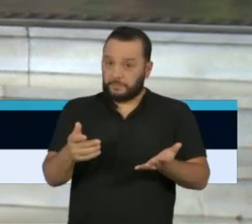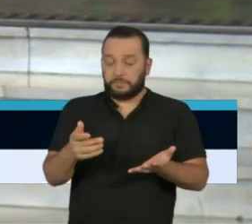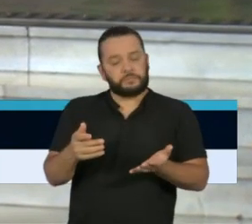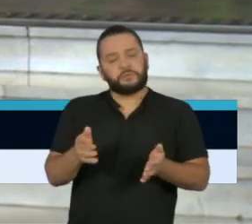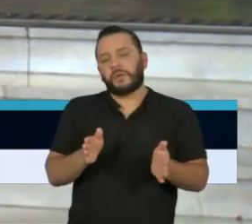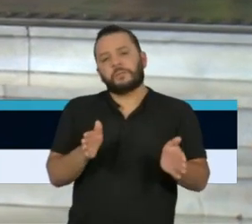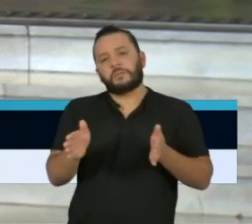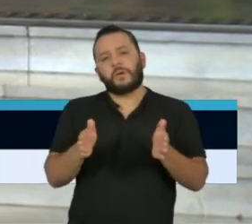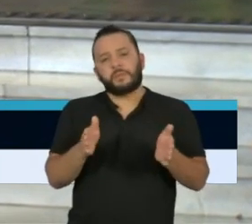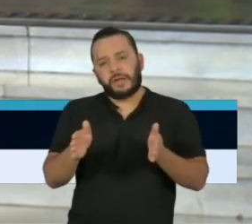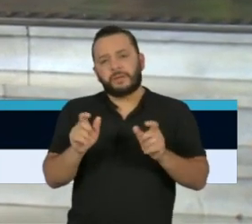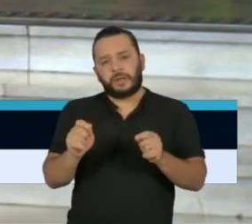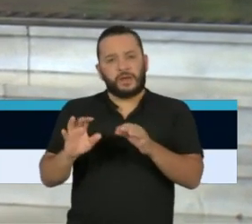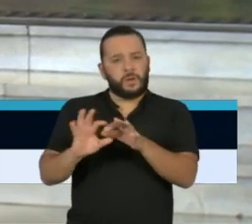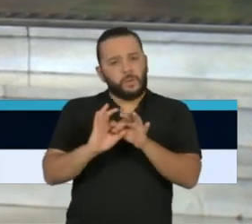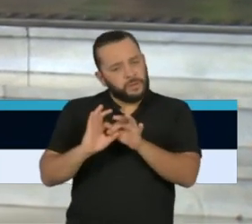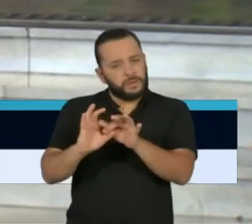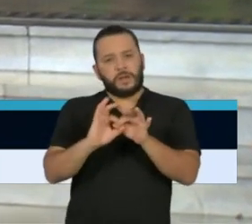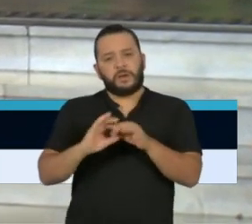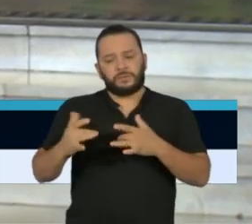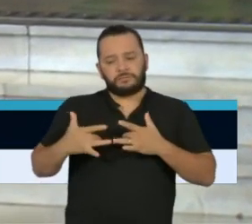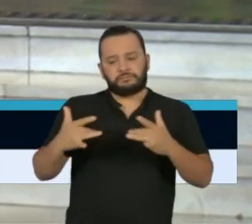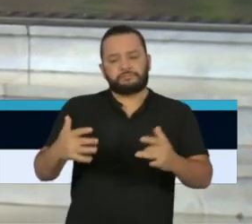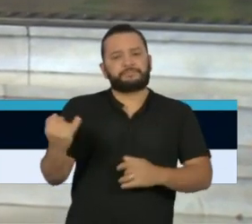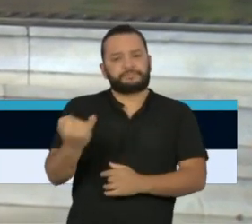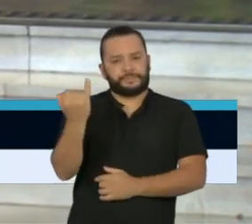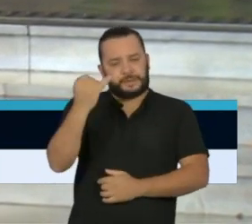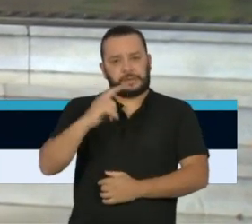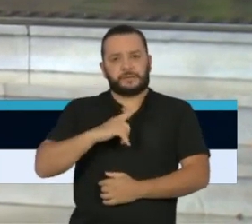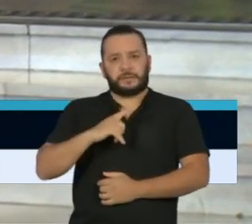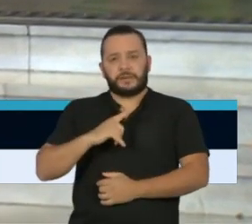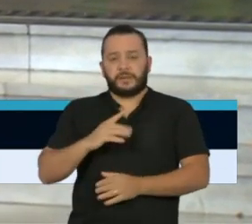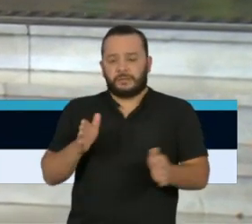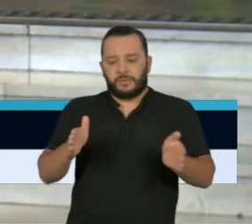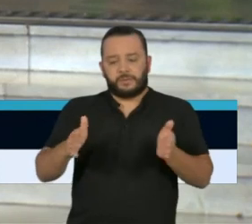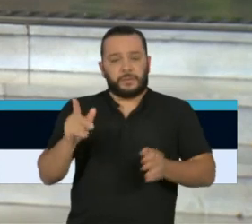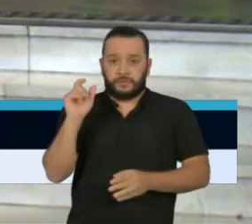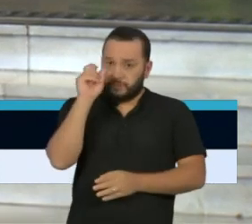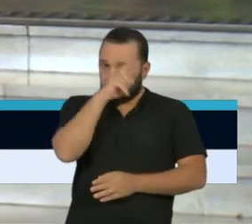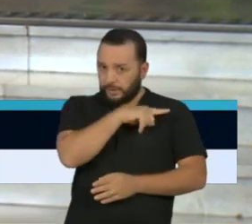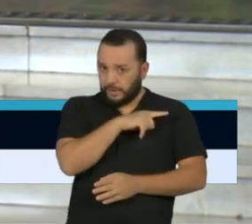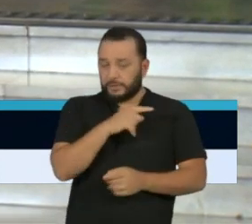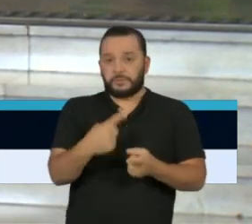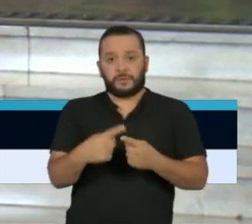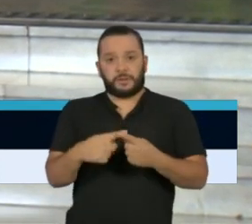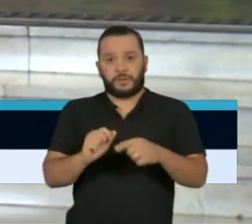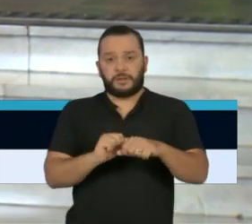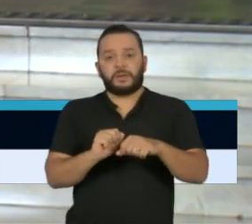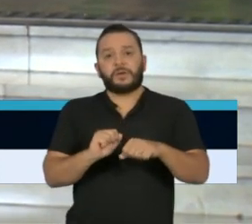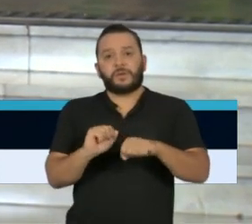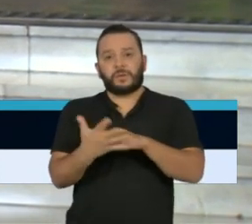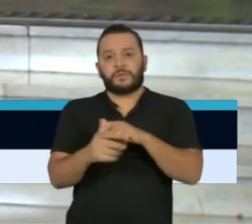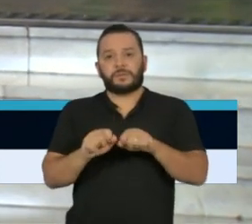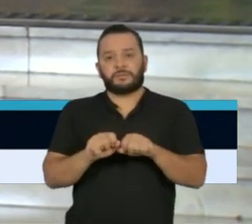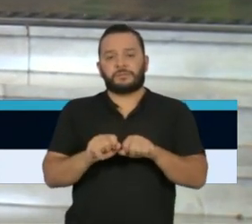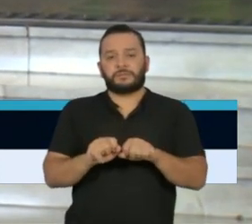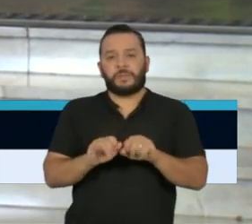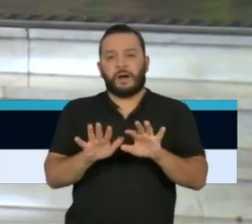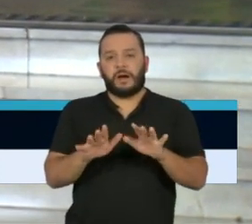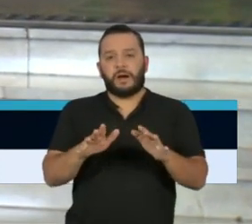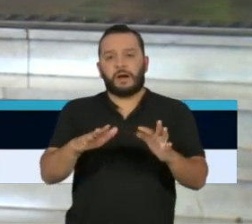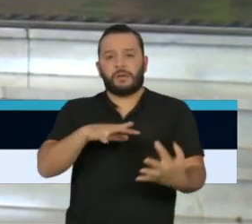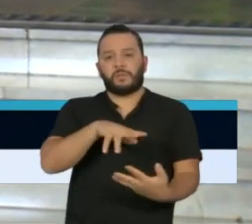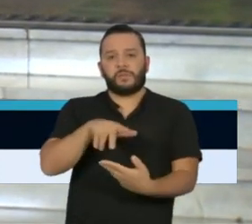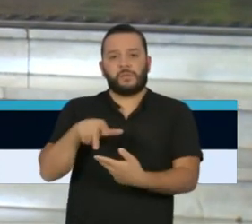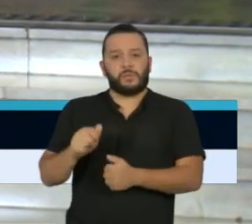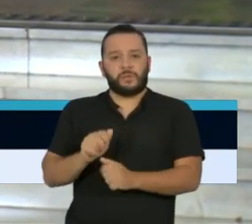a solidariedade é fundamental. Num momento como esse, de dificuldade, de uma pandemia que afeta a vida,